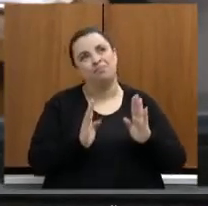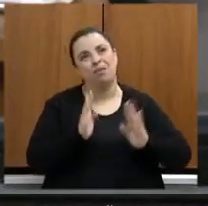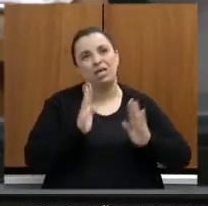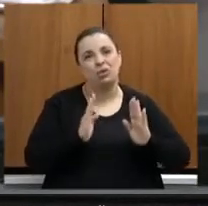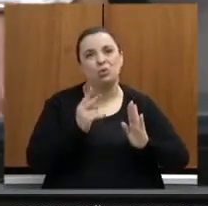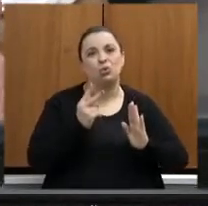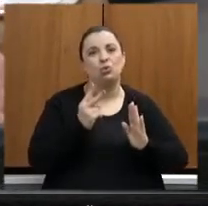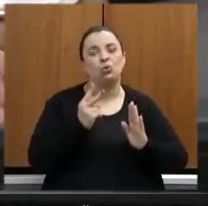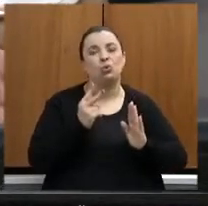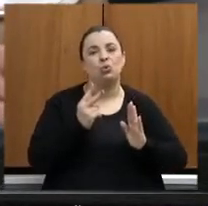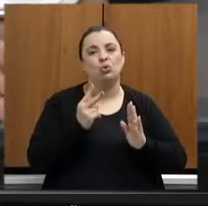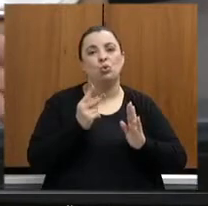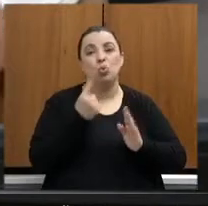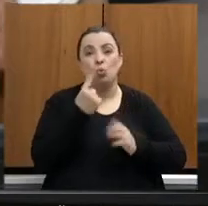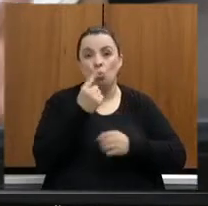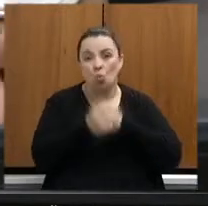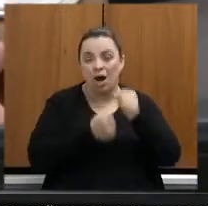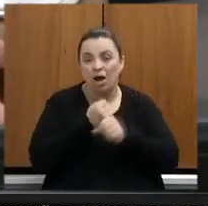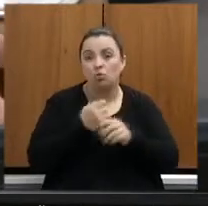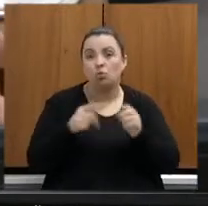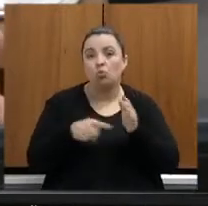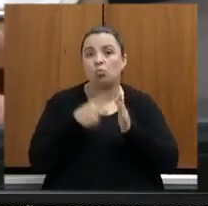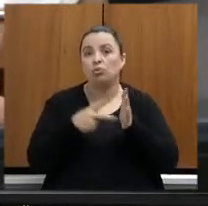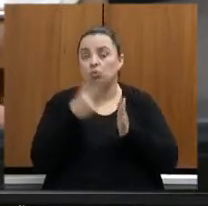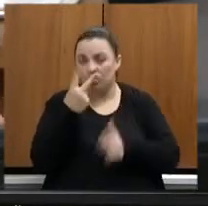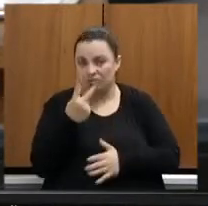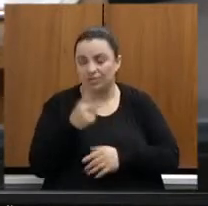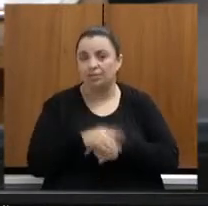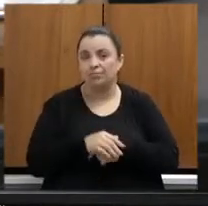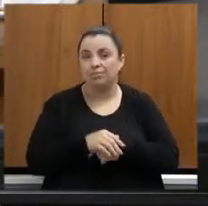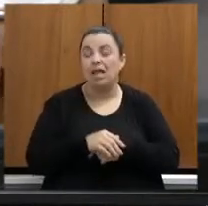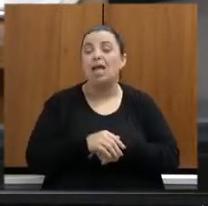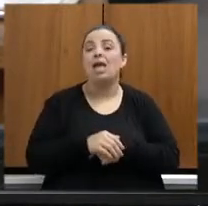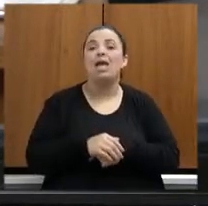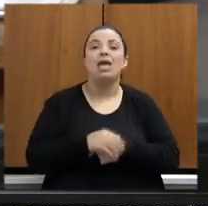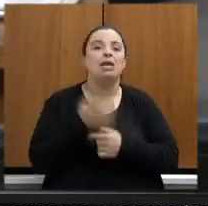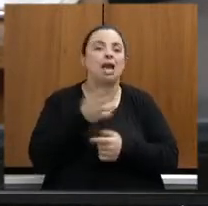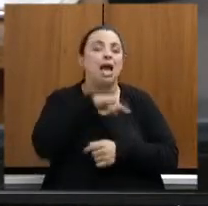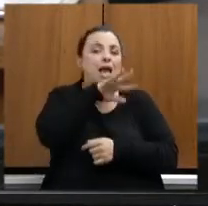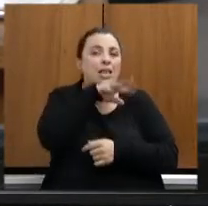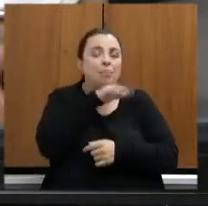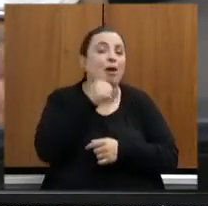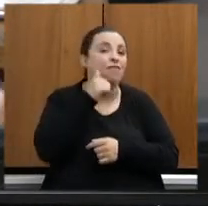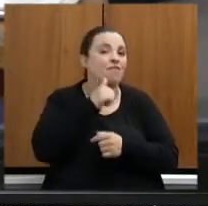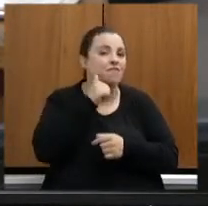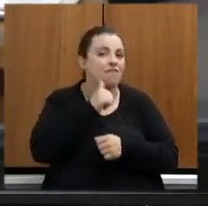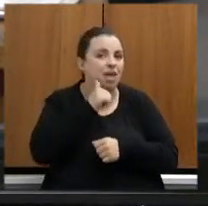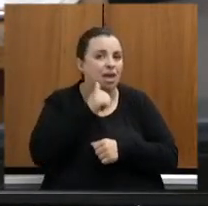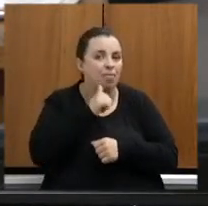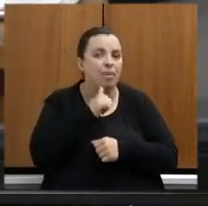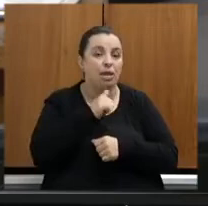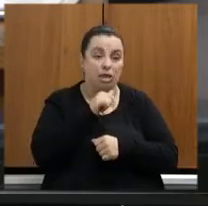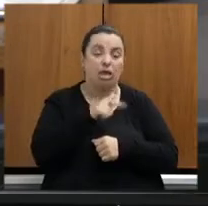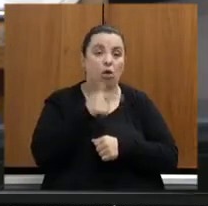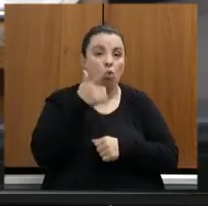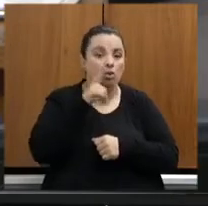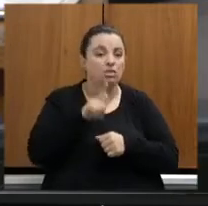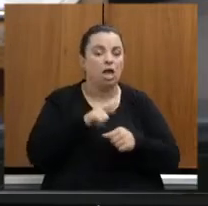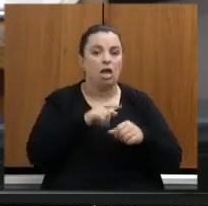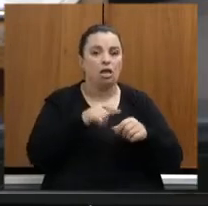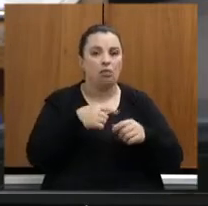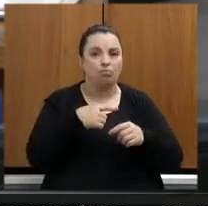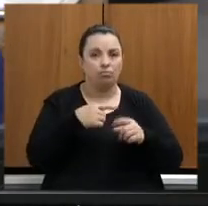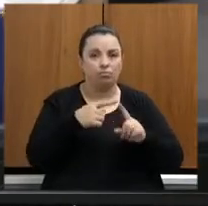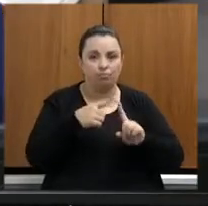de fêmeas acima de 24 meses reprodutoras e animais de reprodução contra a Brucelose